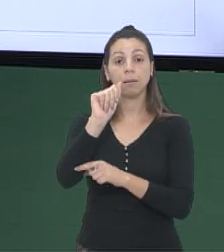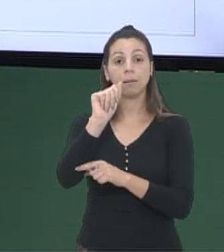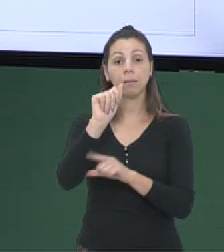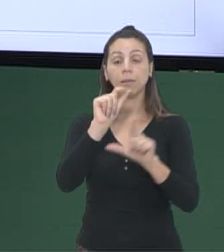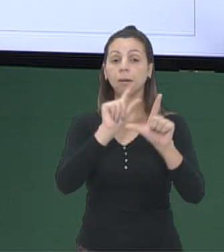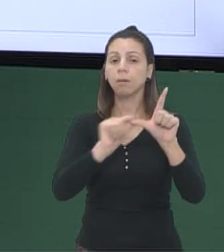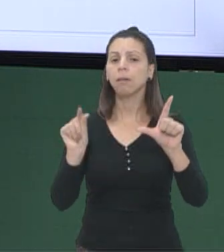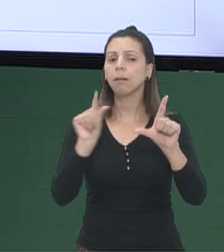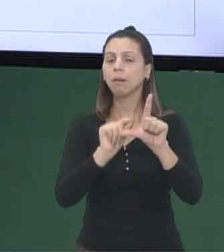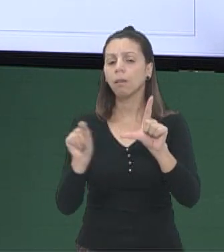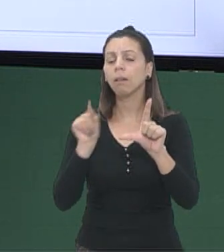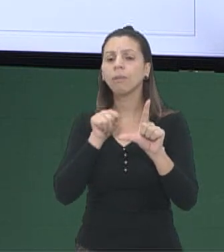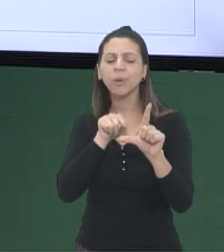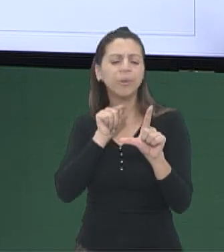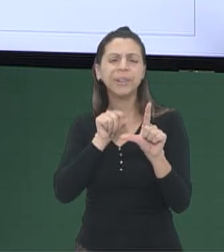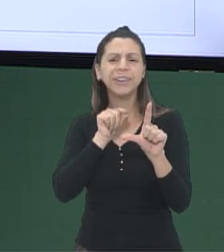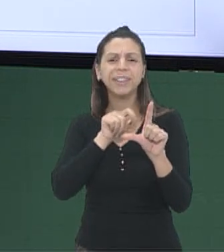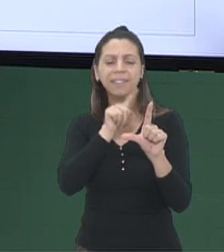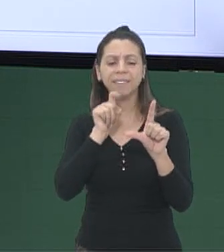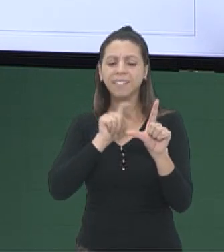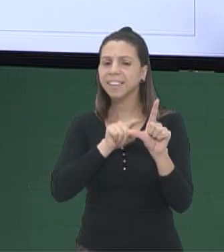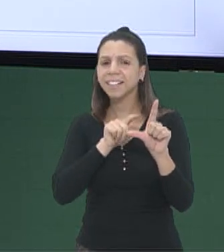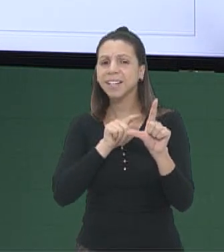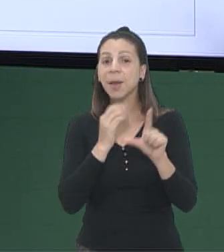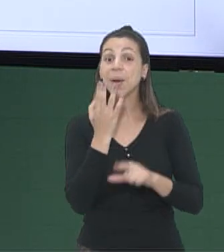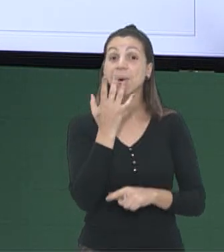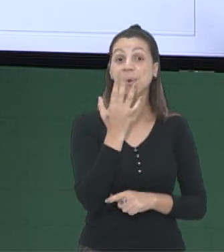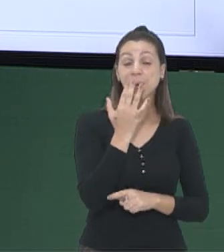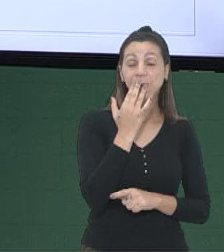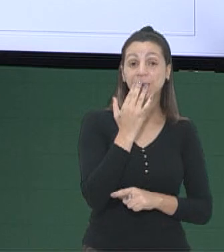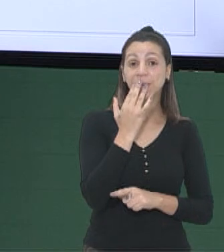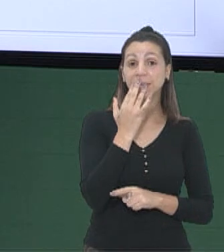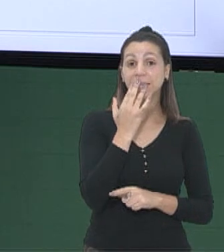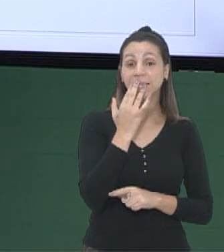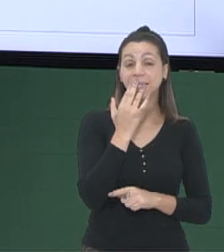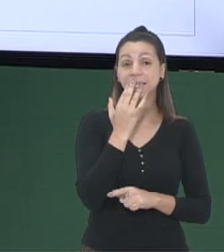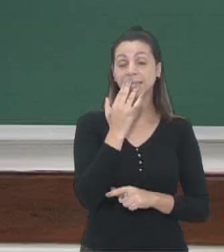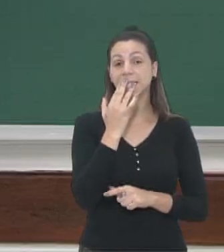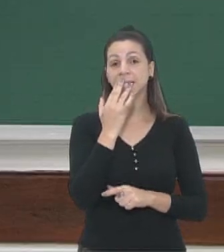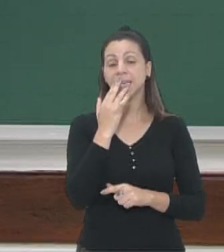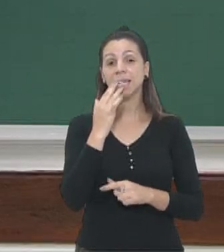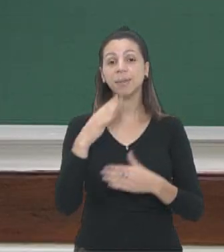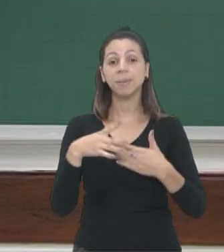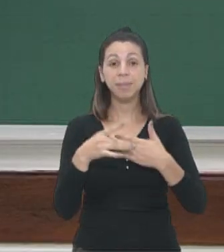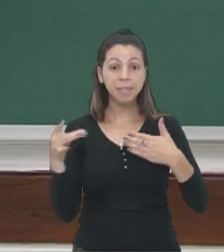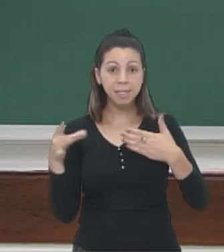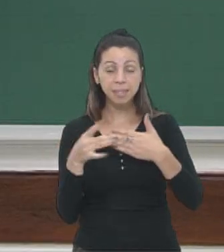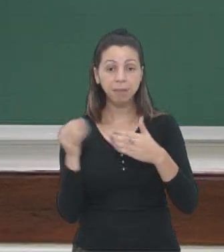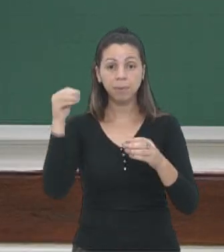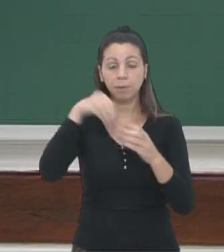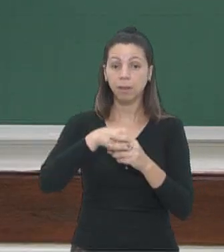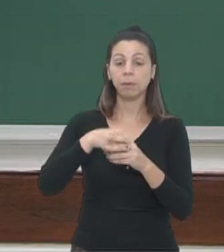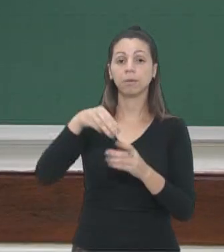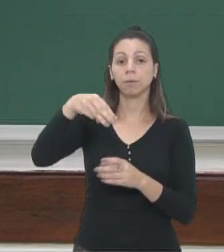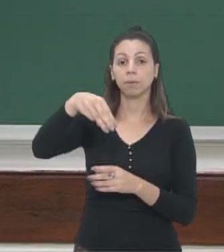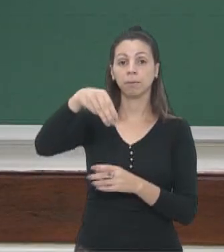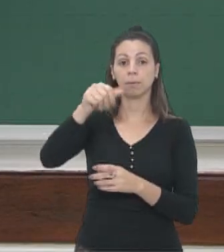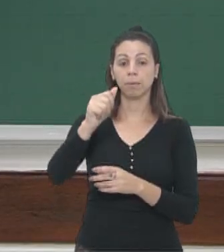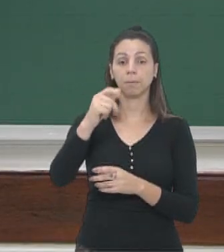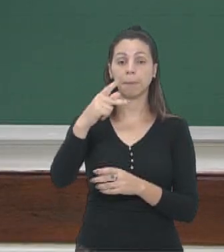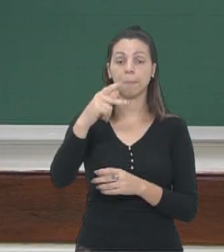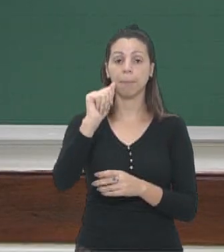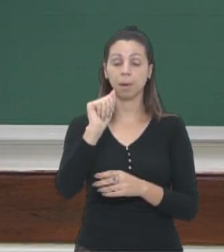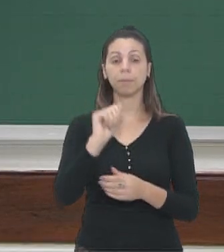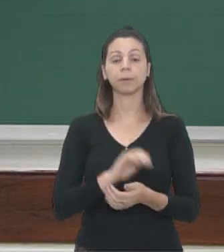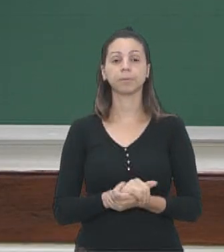nos traz o significado das cores e dos símbolos que são utilizados em um mapa. Dependendo do mapa que nós temos, nós